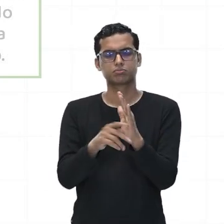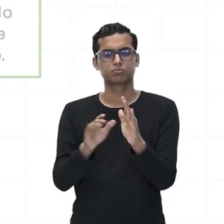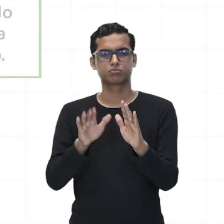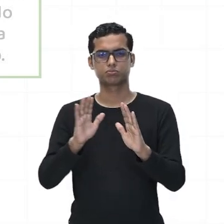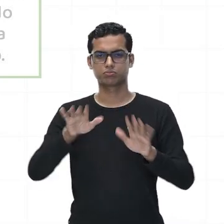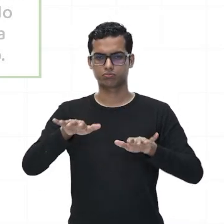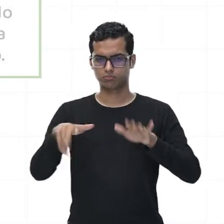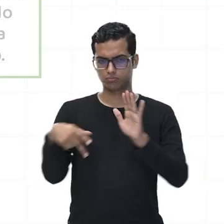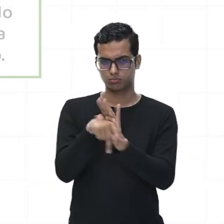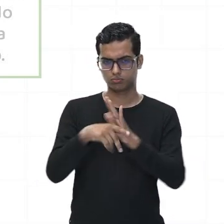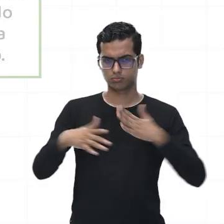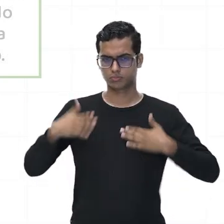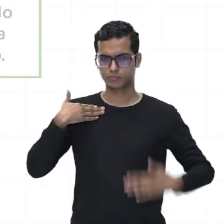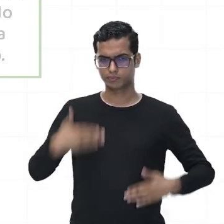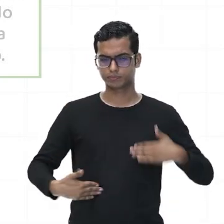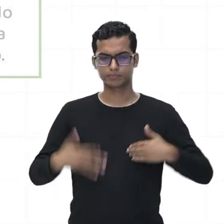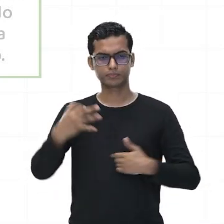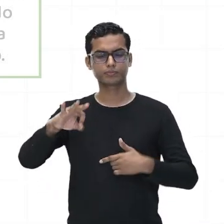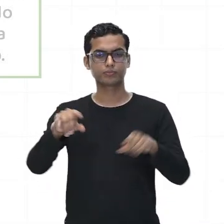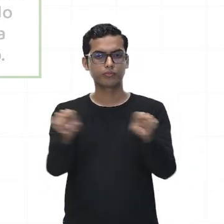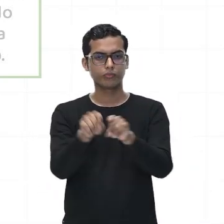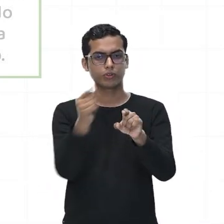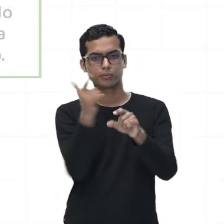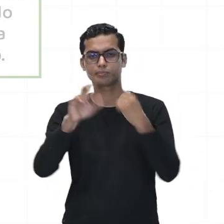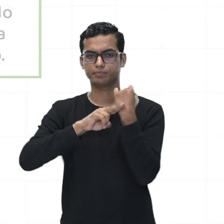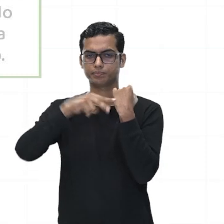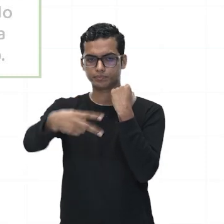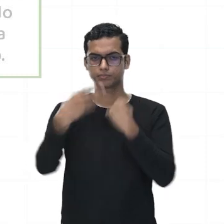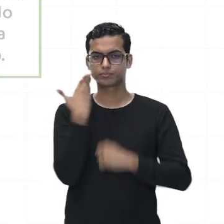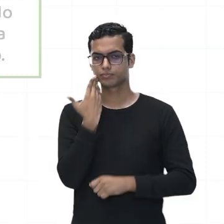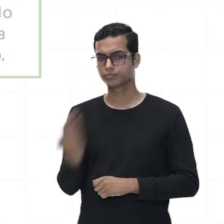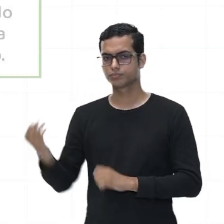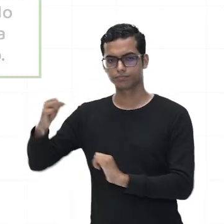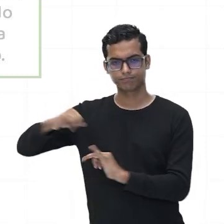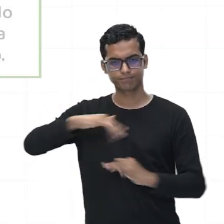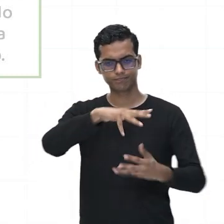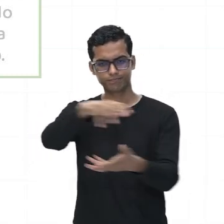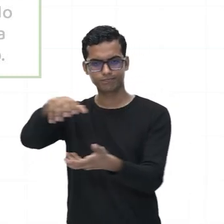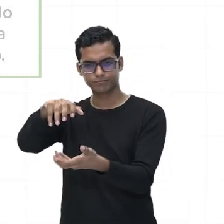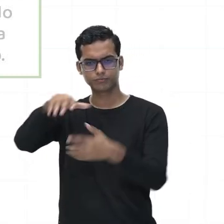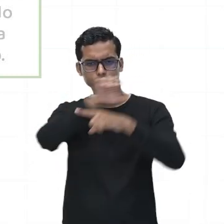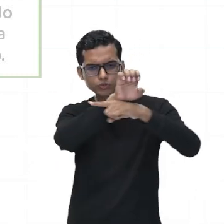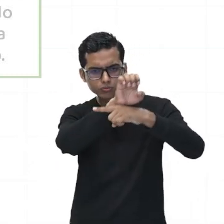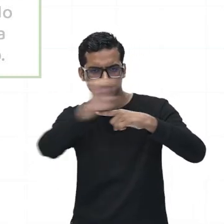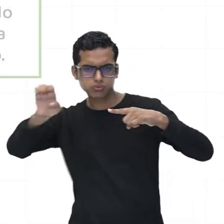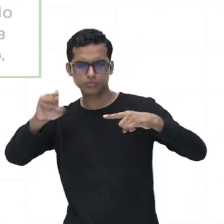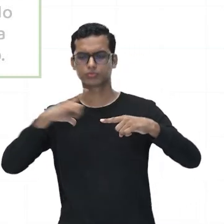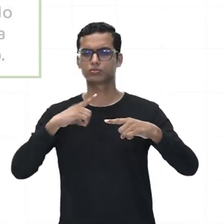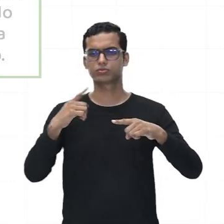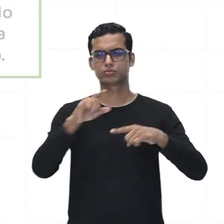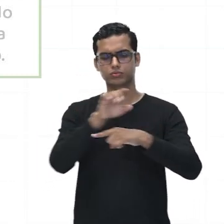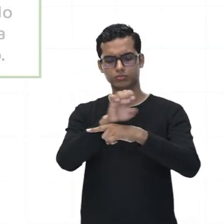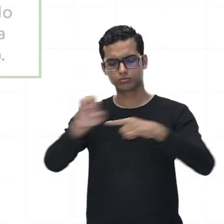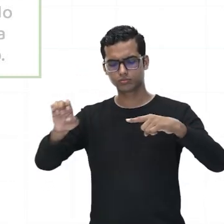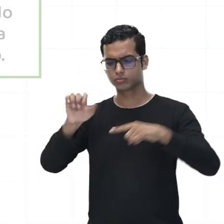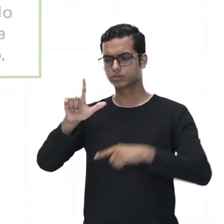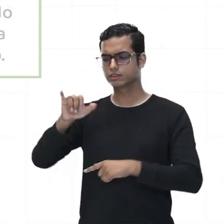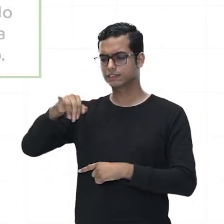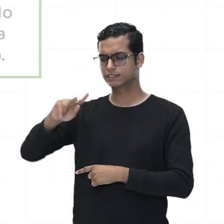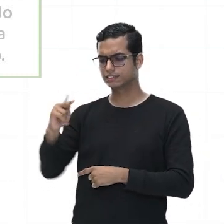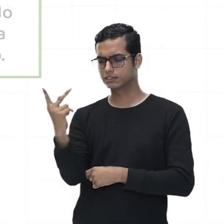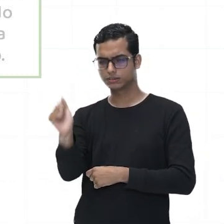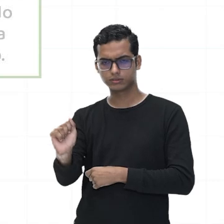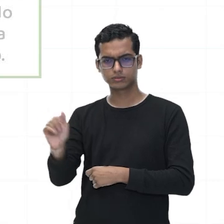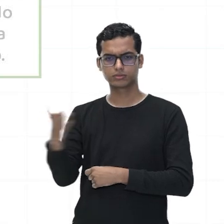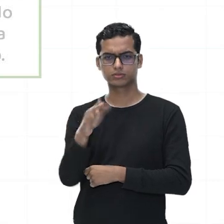de rotação é a dilatação da região próxima à linha do Equador e